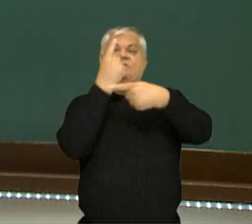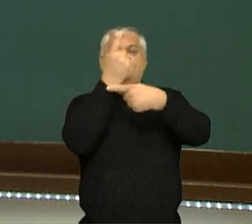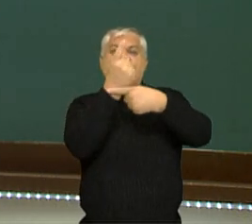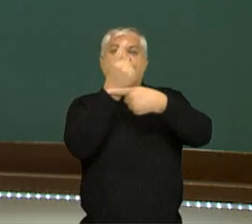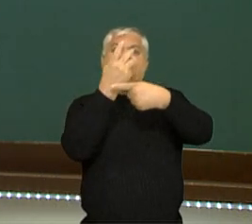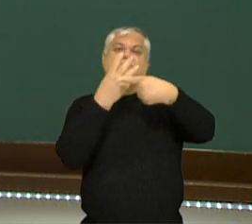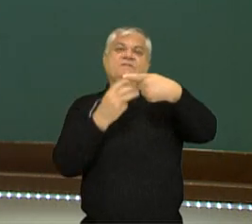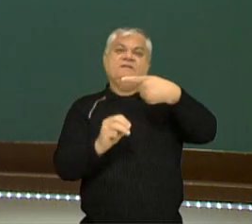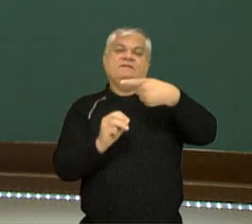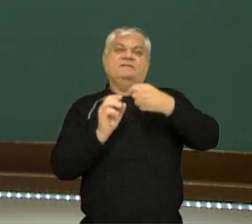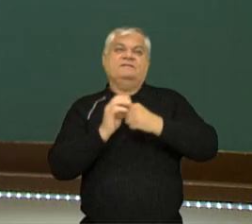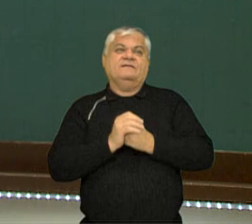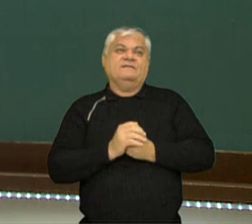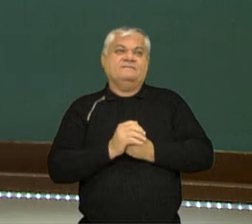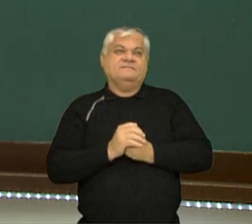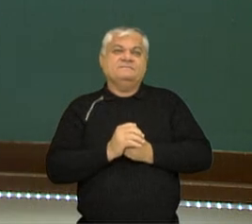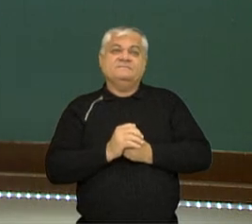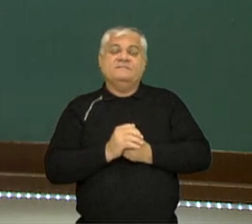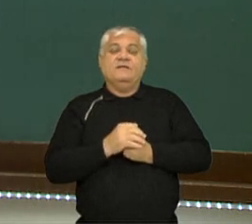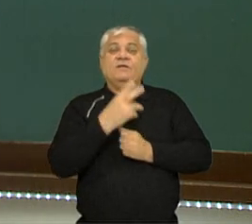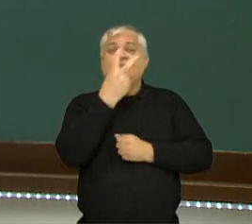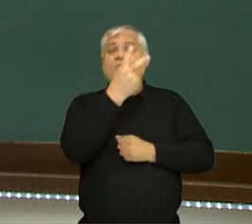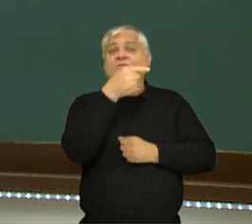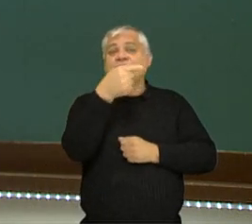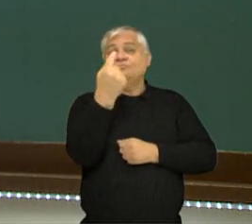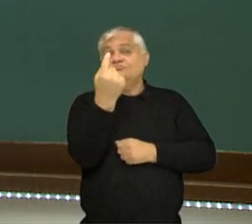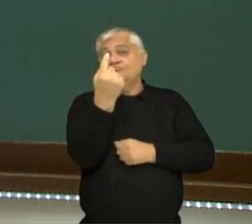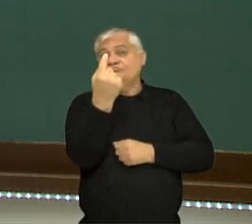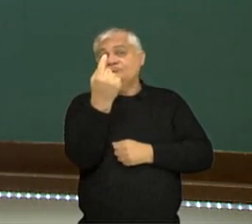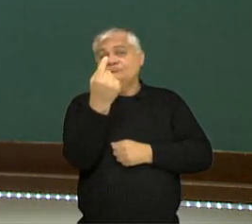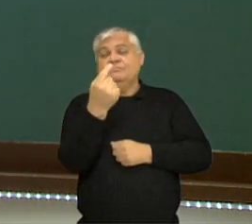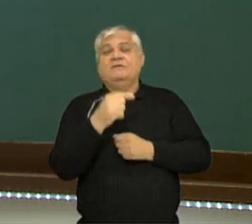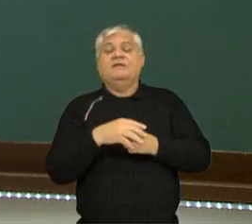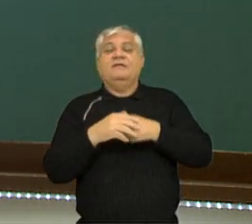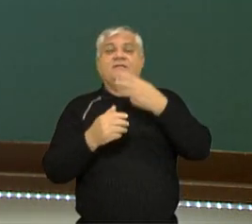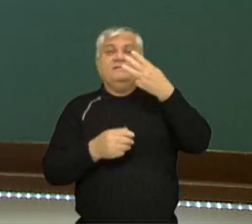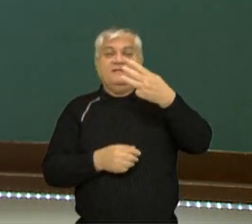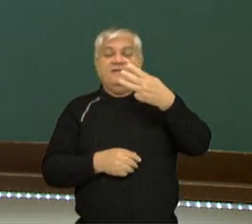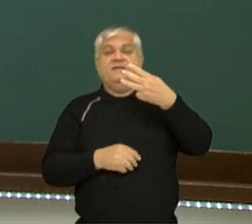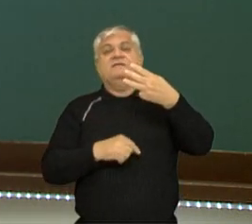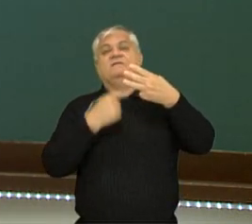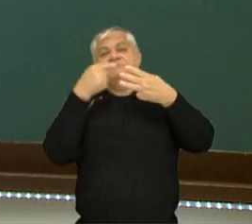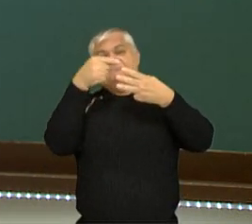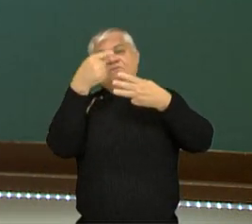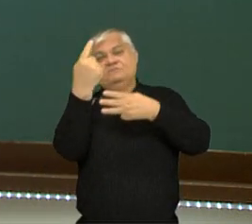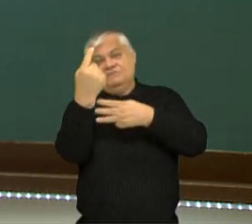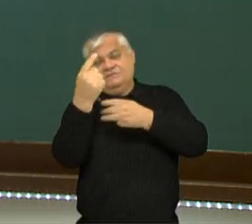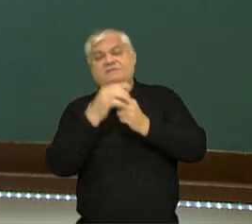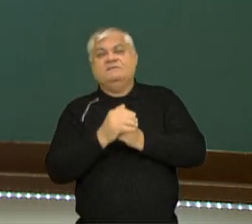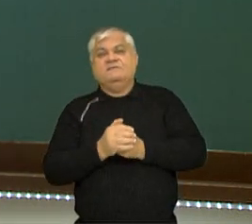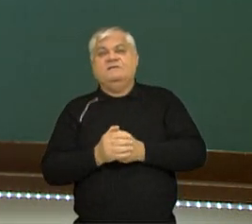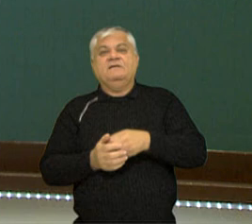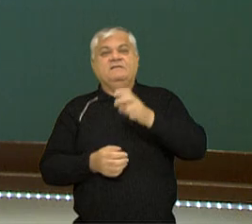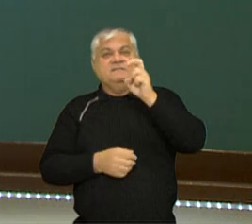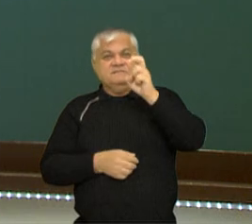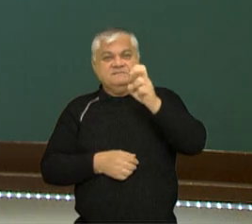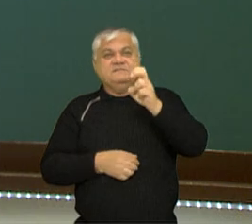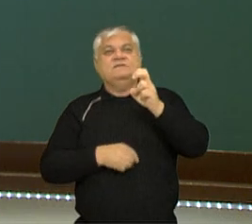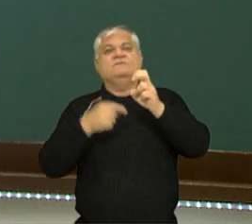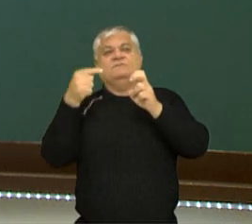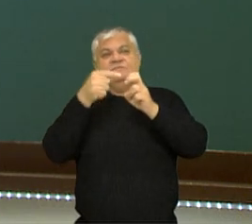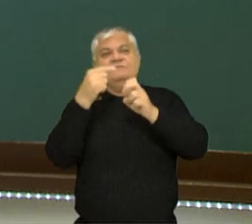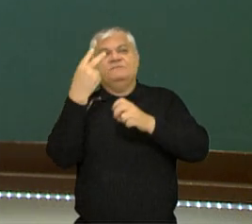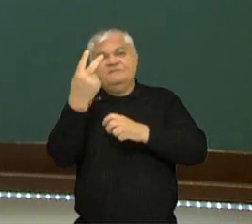o inverso. O inverso de 2, 1 sobre 2. O inverso de 3, 1 sobre 3. E o inverso